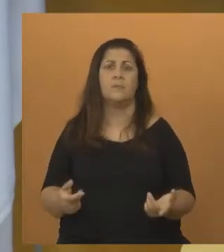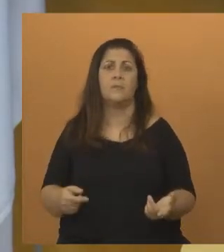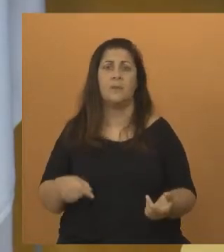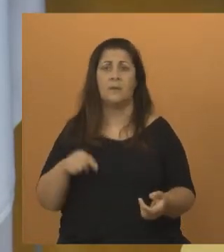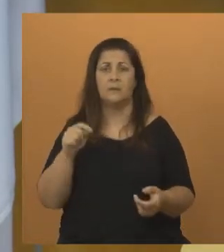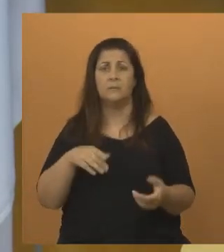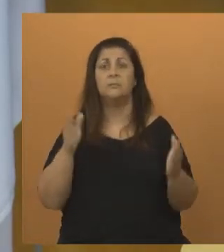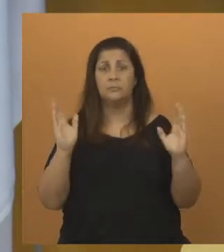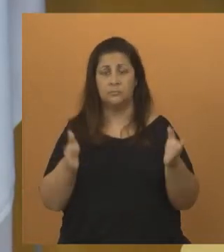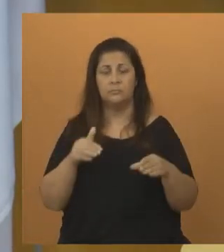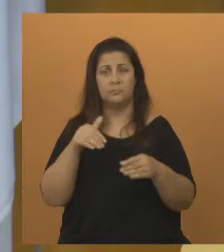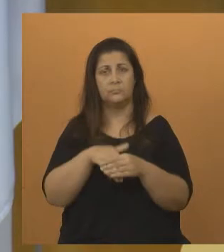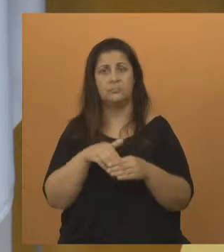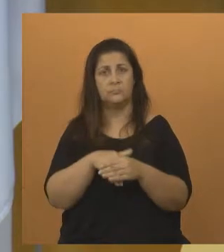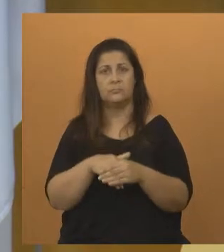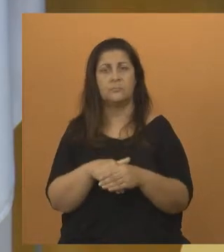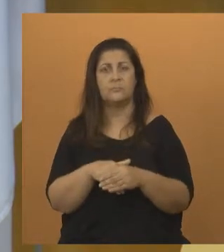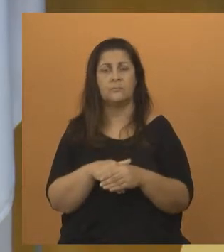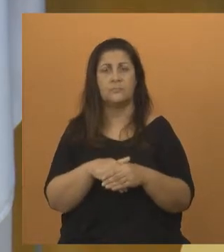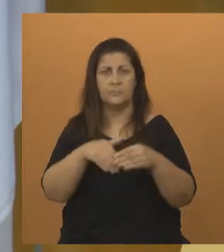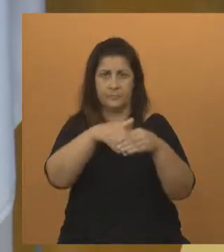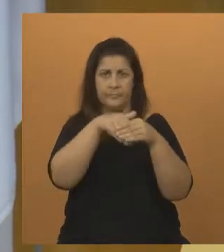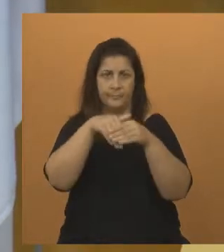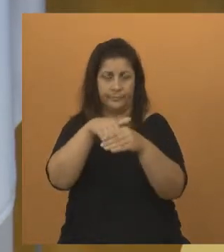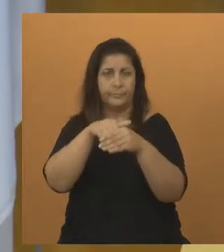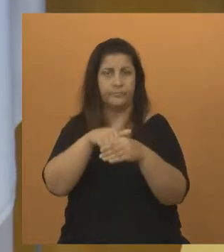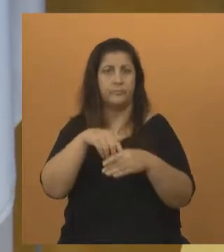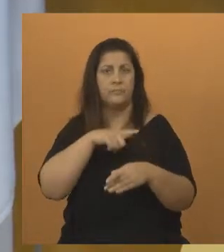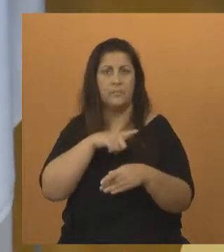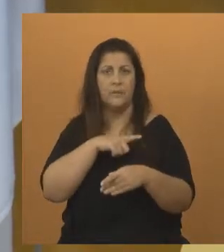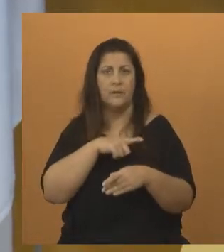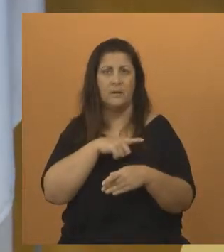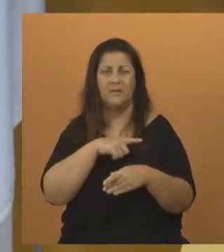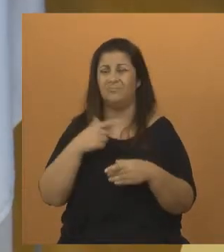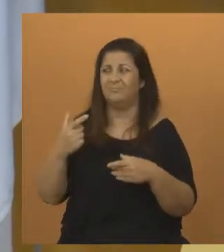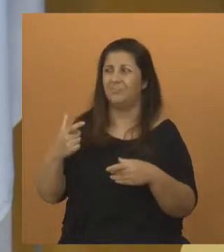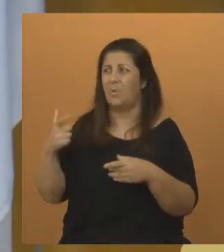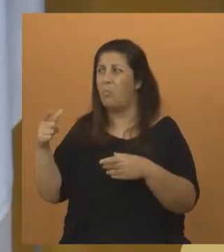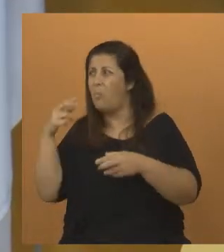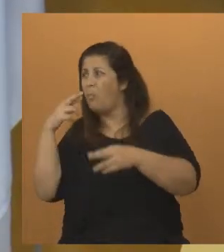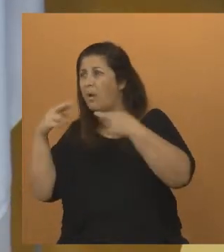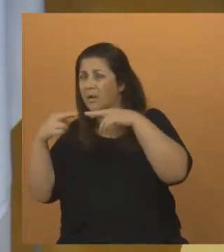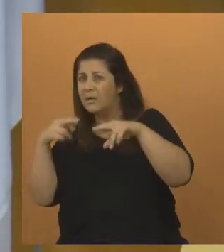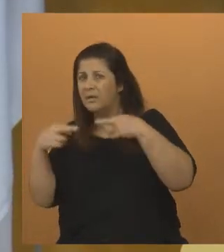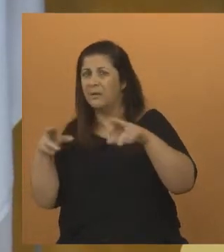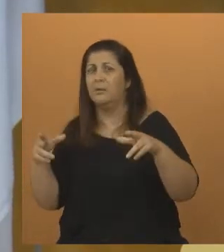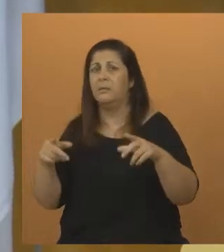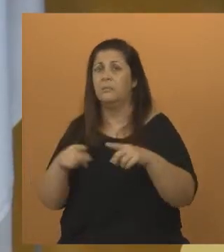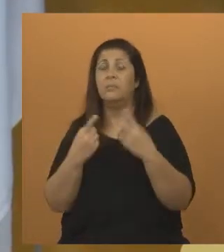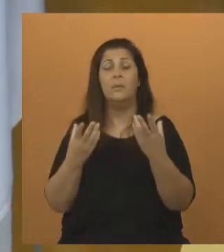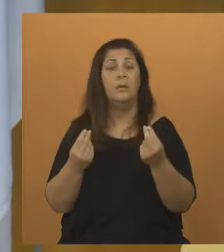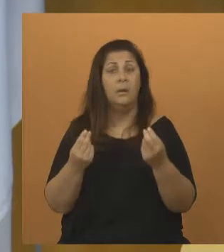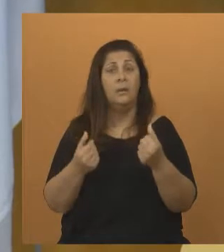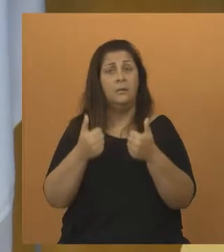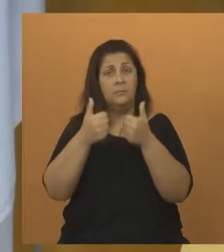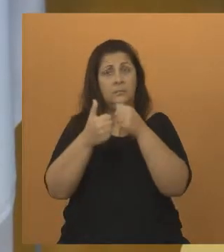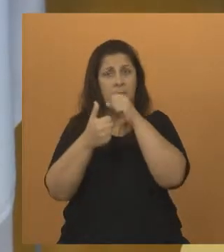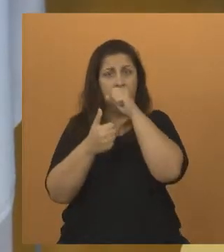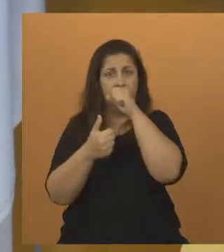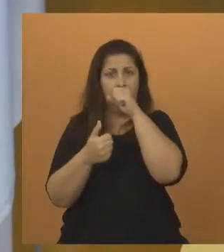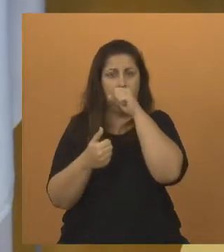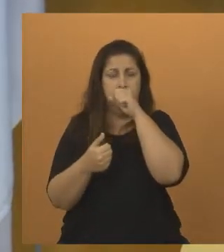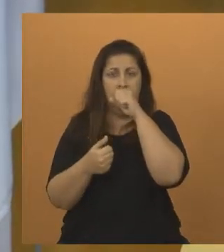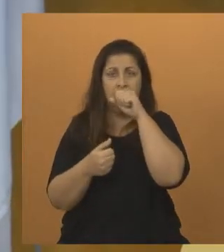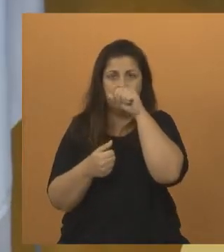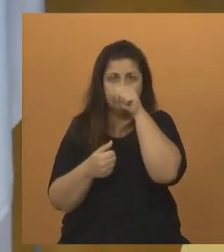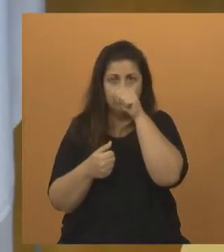aqui a gente votou e existiu a crítica de alguns, mas favoreceu muitos, que foi em relação da alíquota das